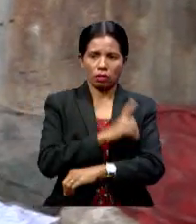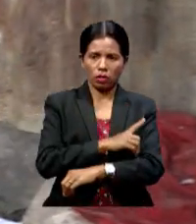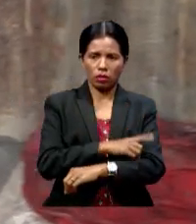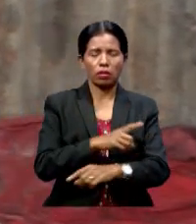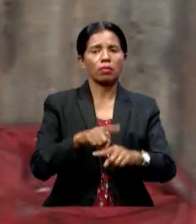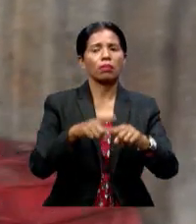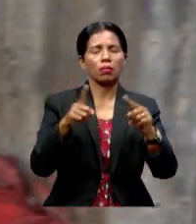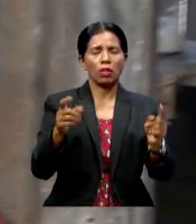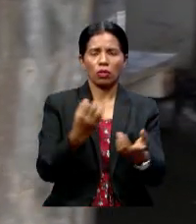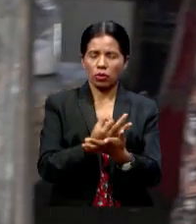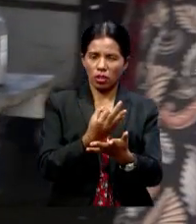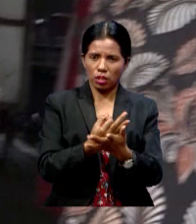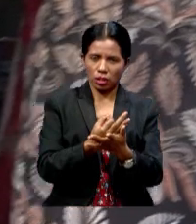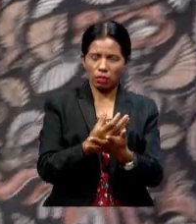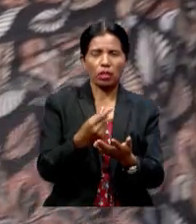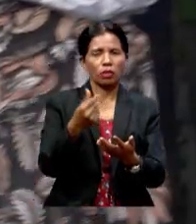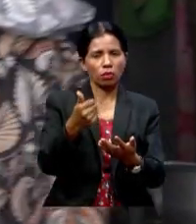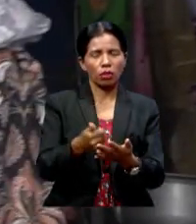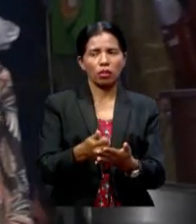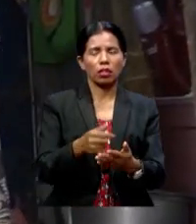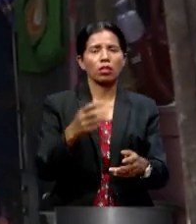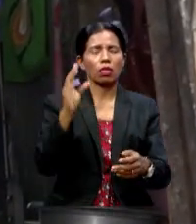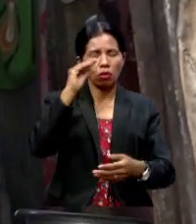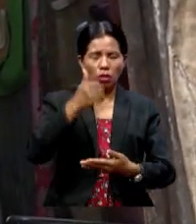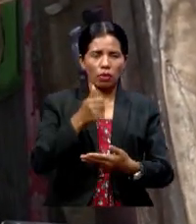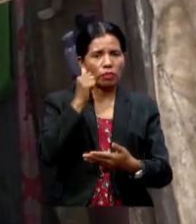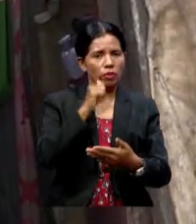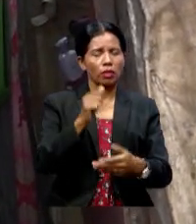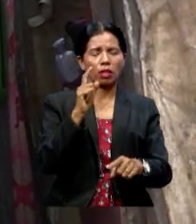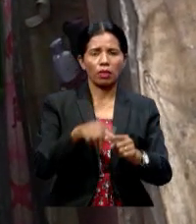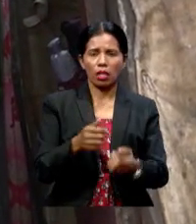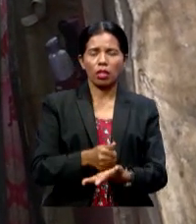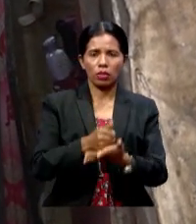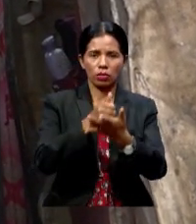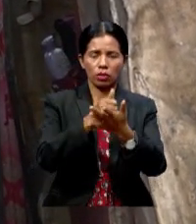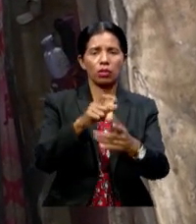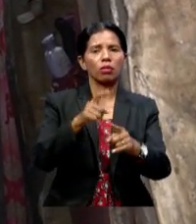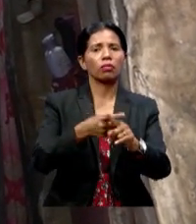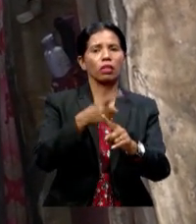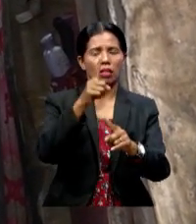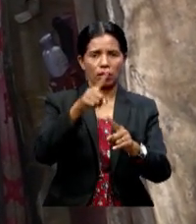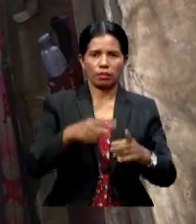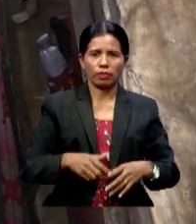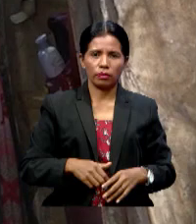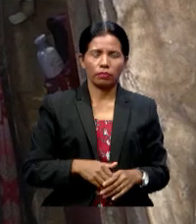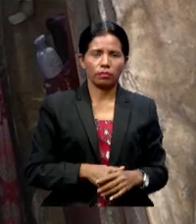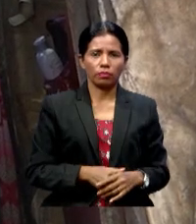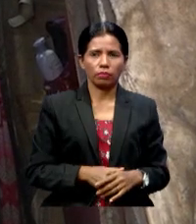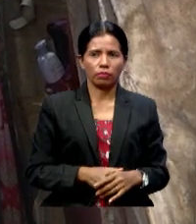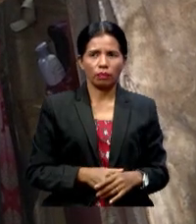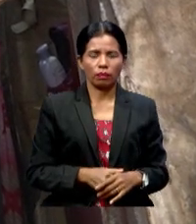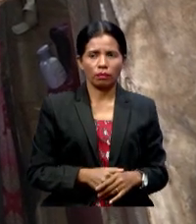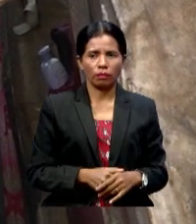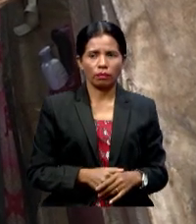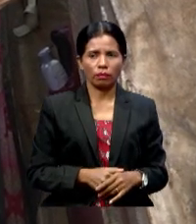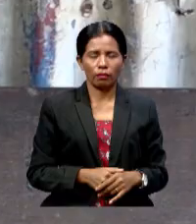ho salário ki, un feto la bele atene necessidade uma laran nien durante fulani de tomac. E ca noi na